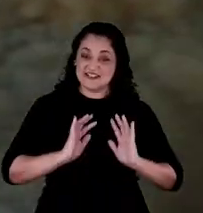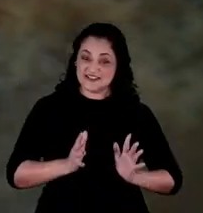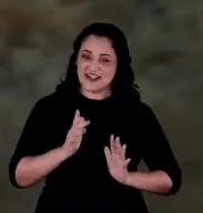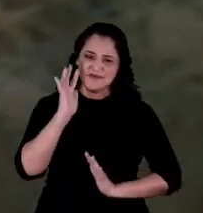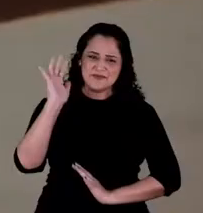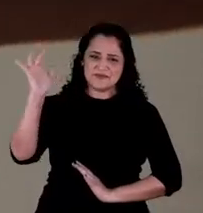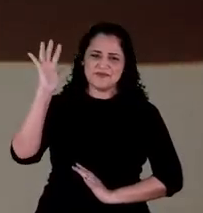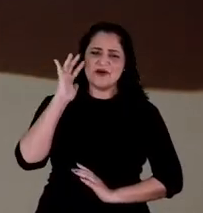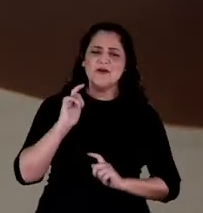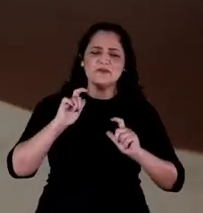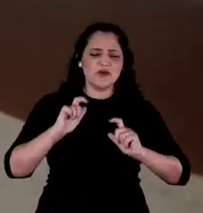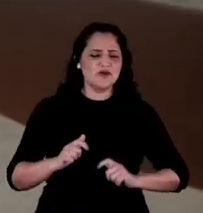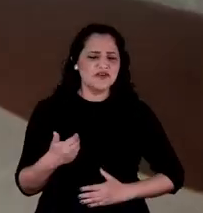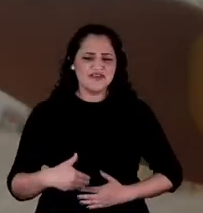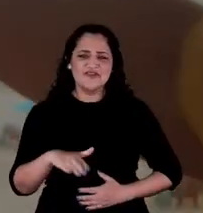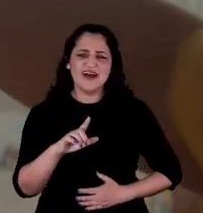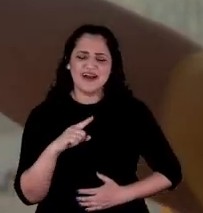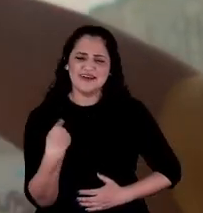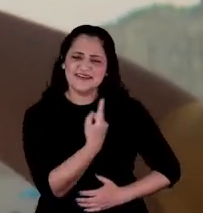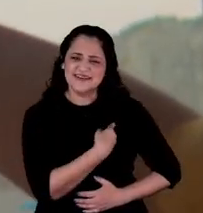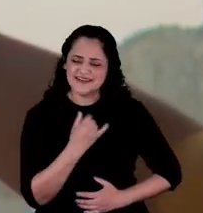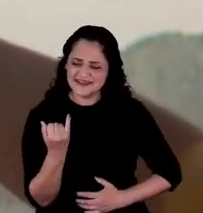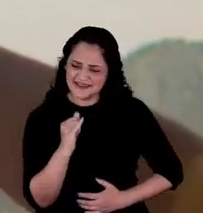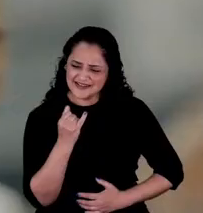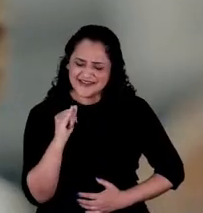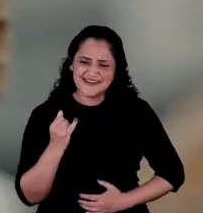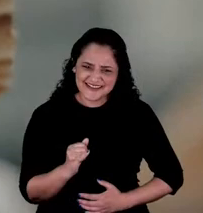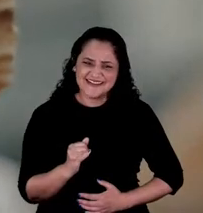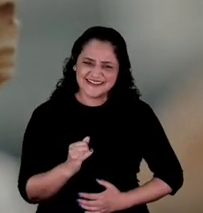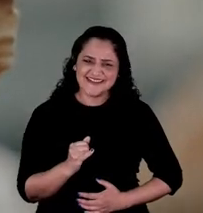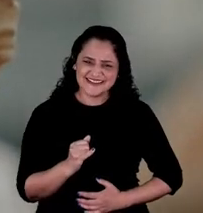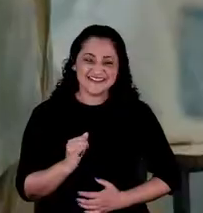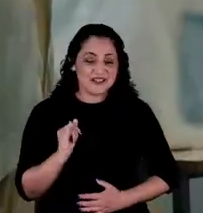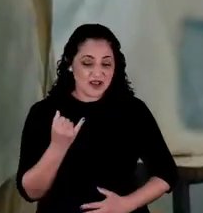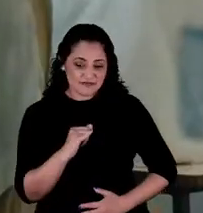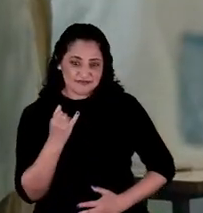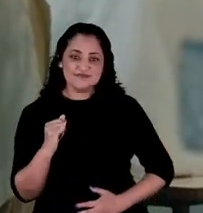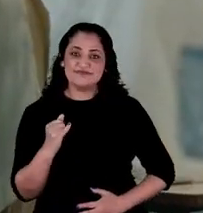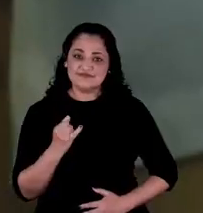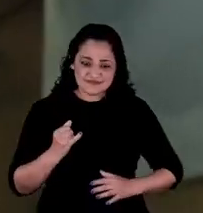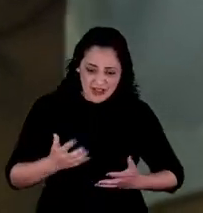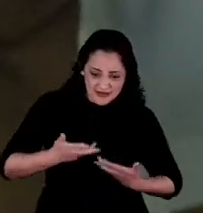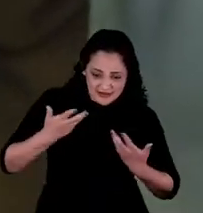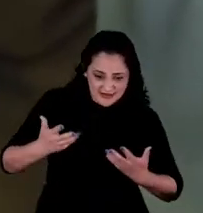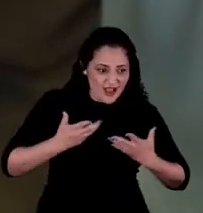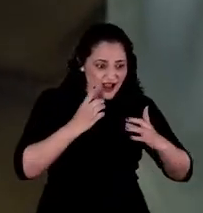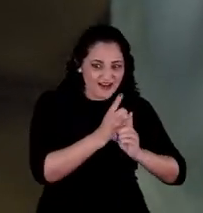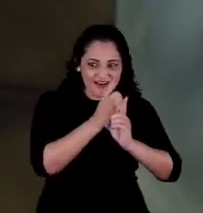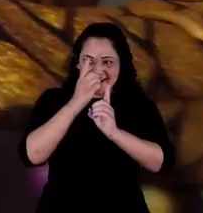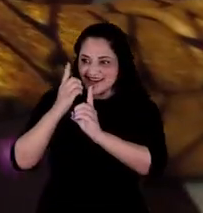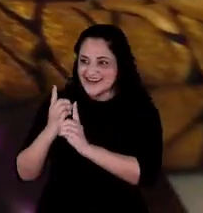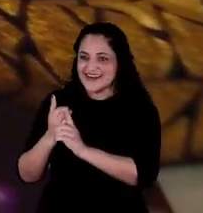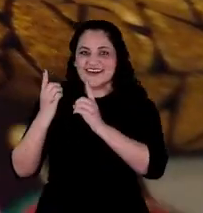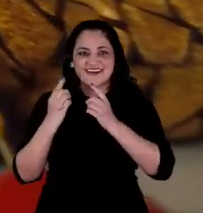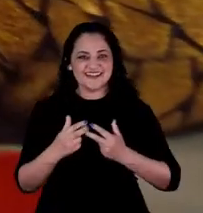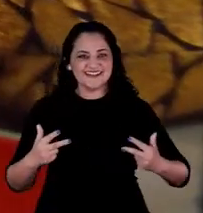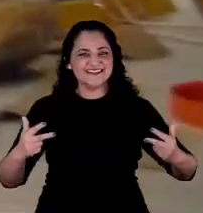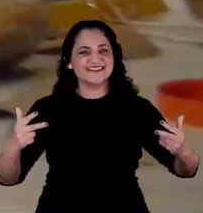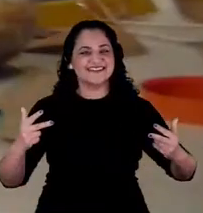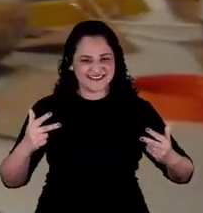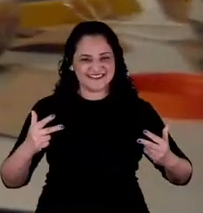já parou para pensar Para onde vai a nossa energia a nossa energia incentiva descobertas